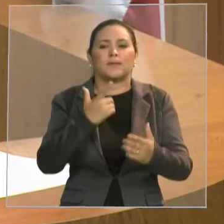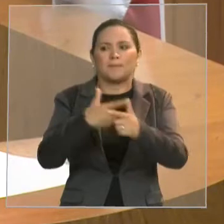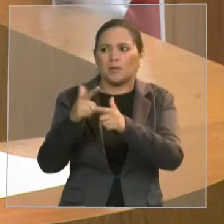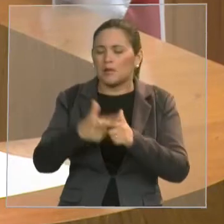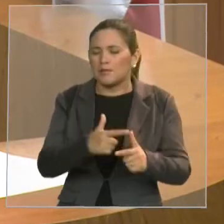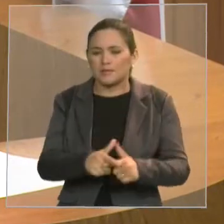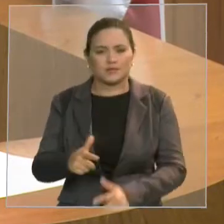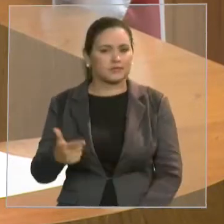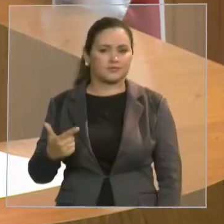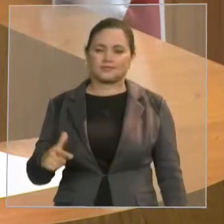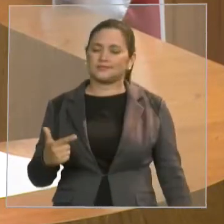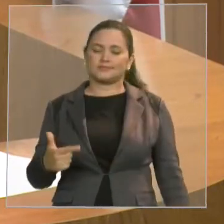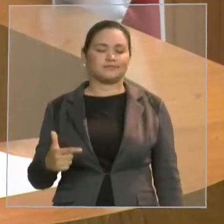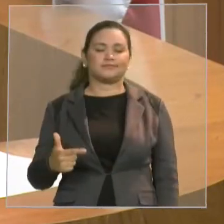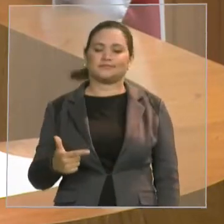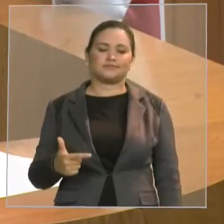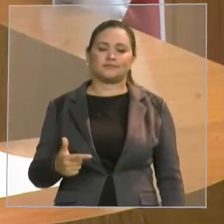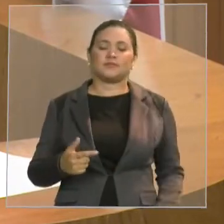existir.